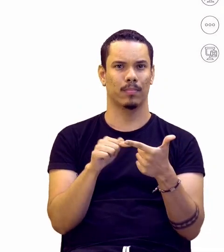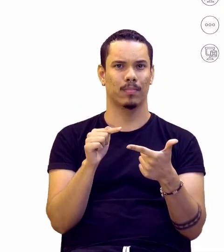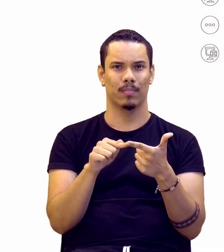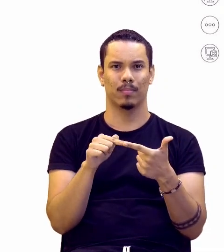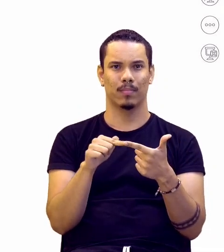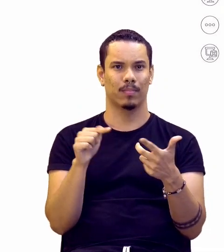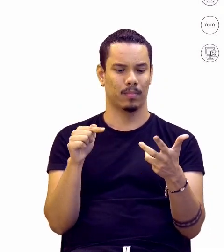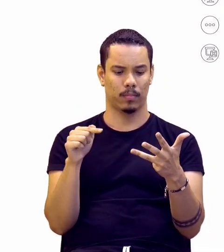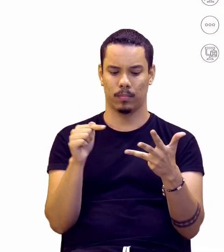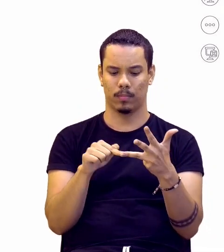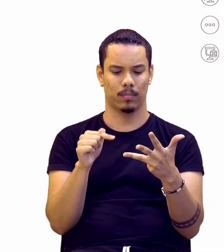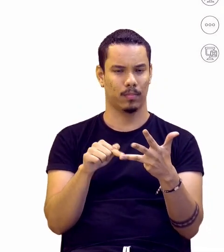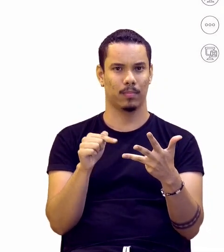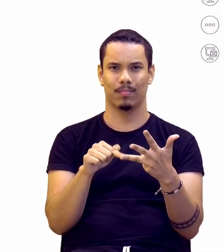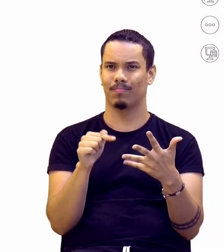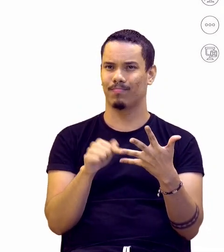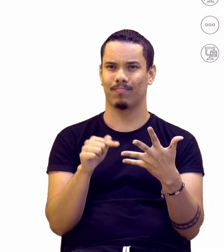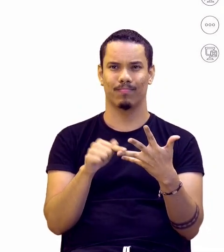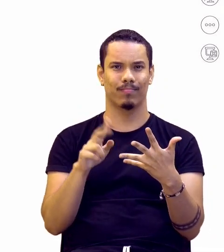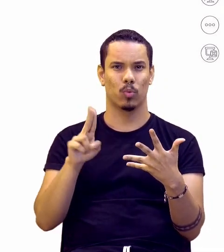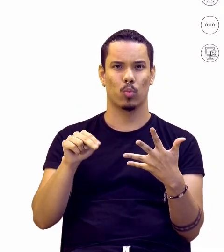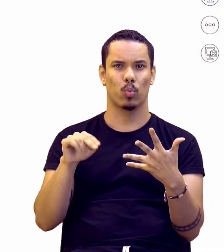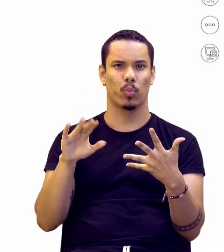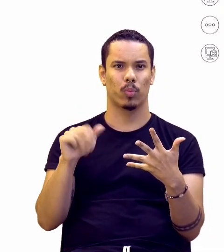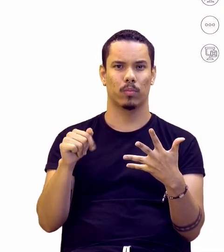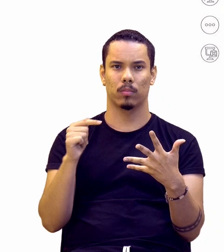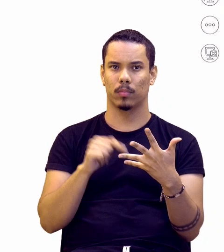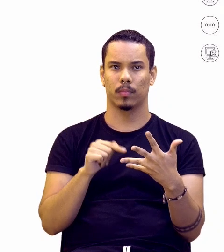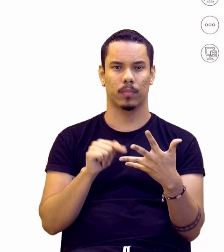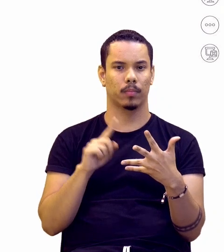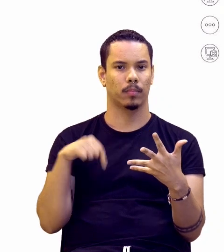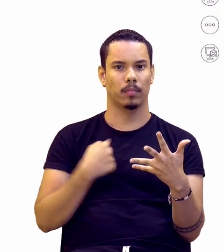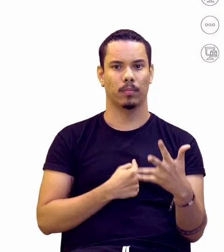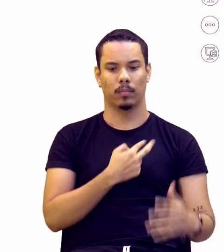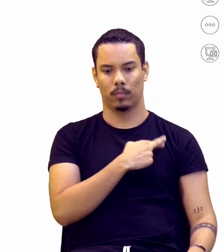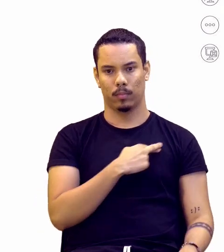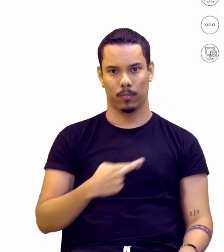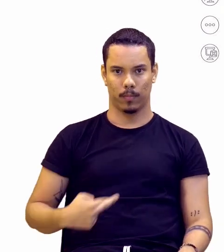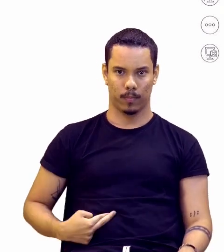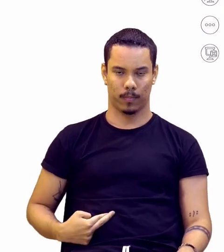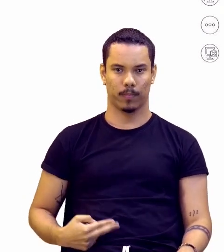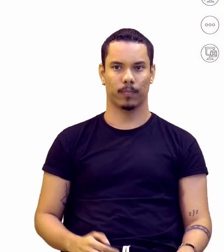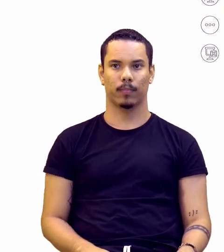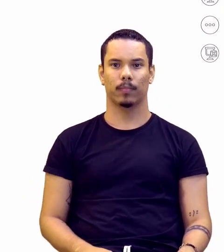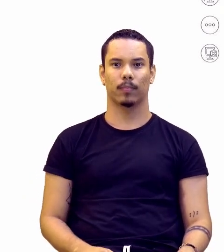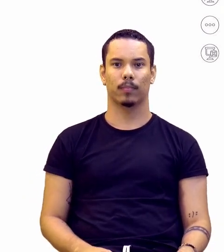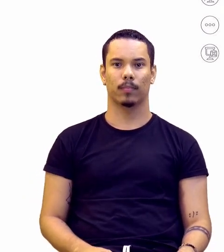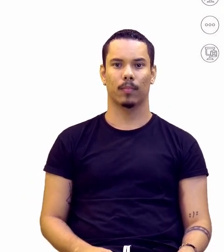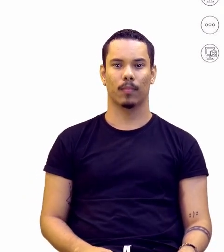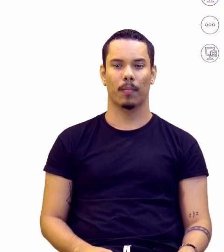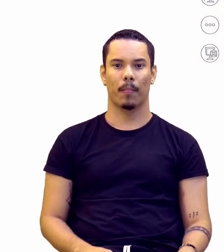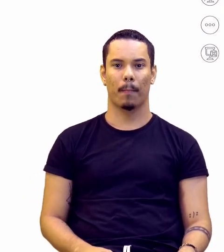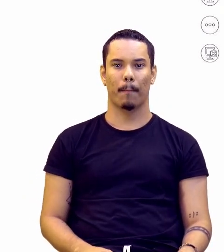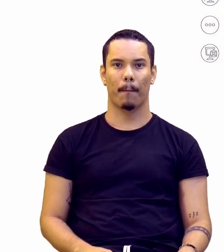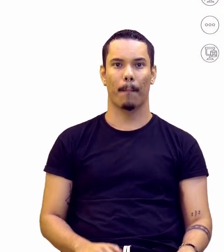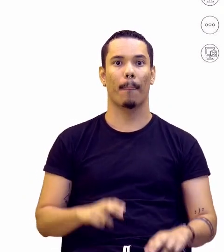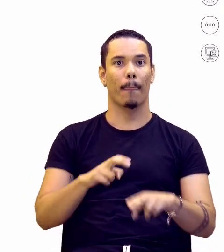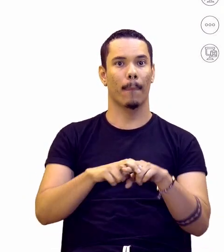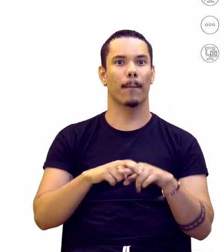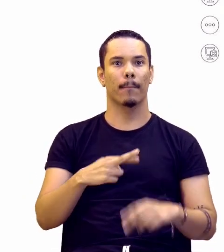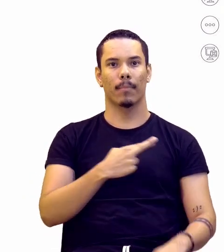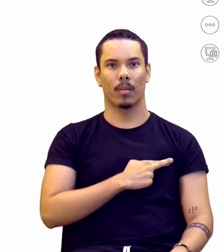temos província mais. Nós somos uma república. Então, a nossa república, ela é